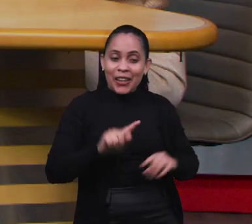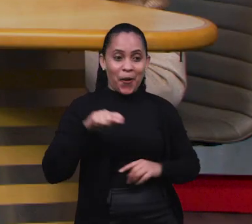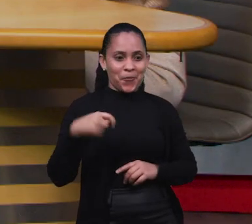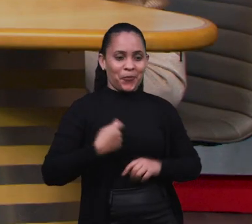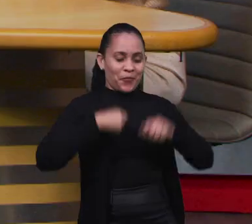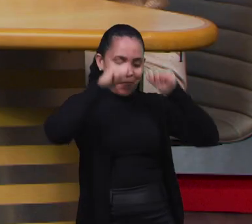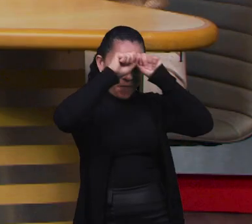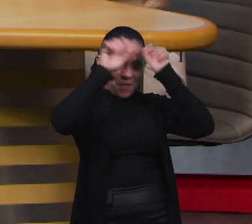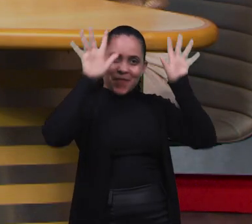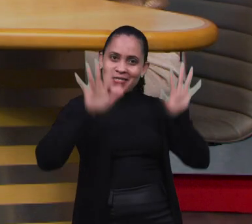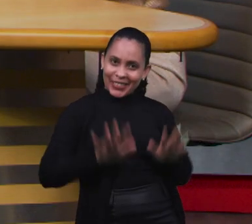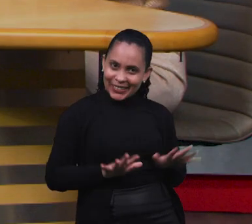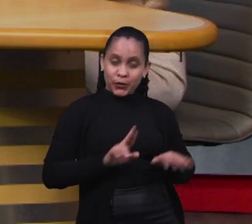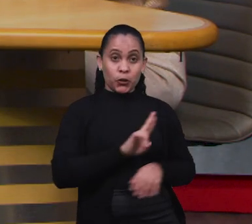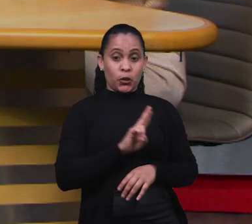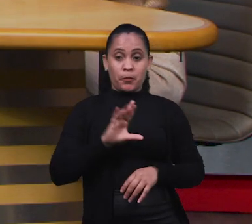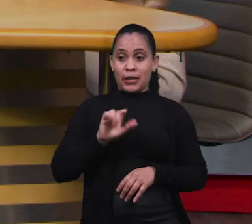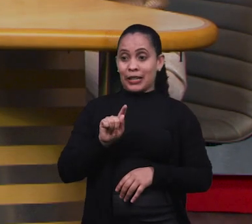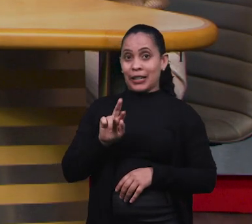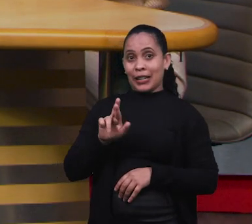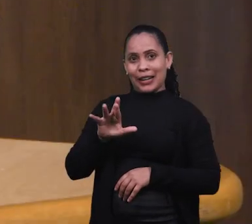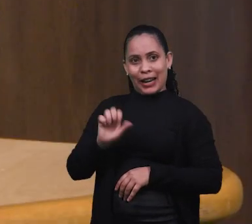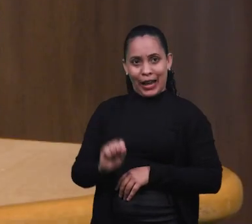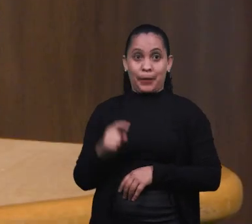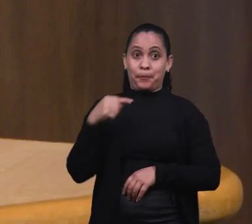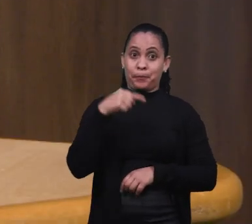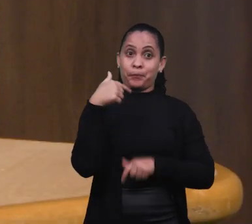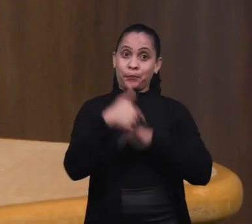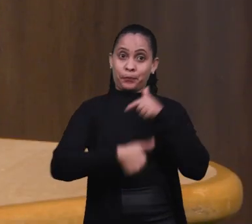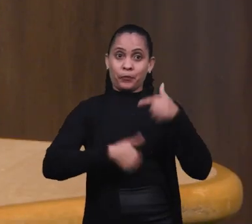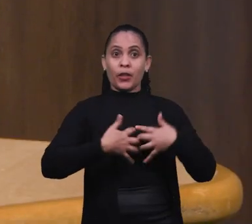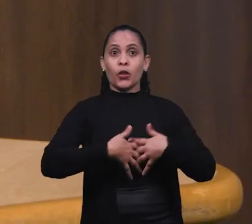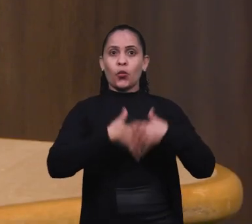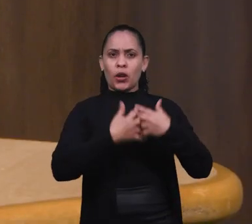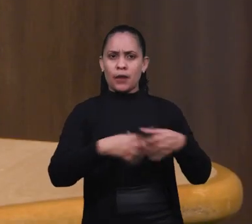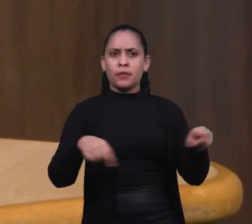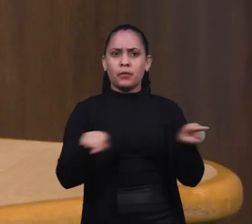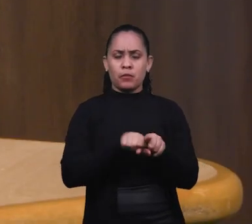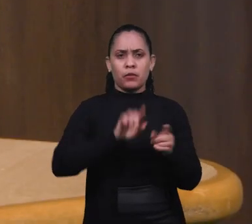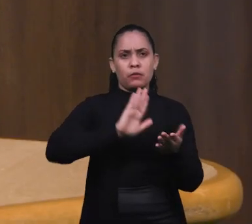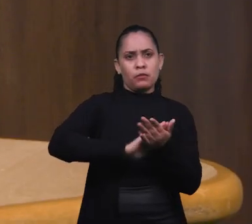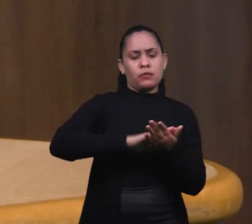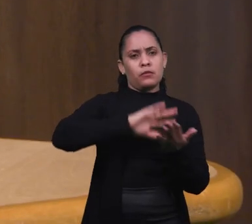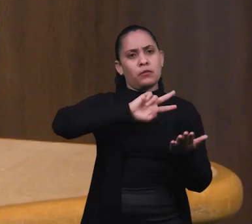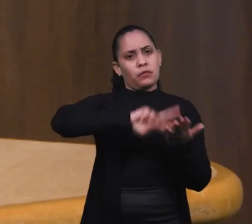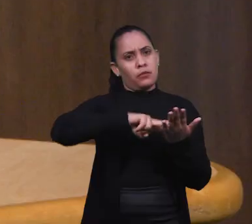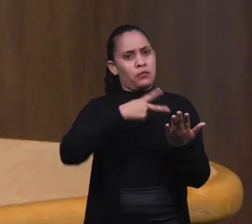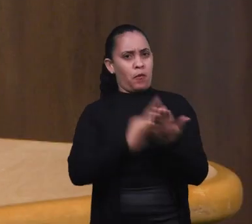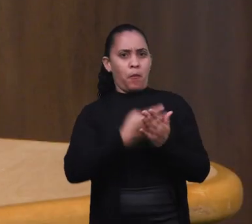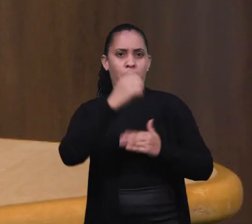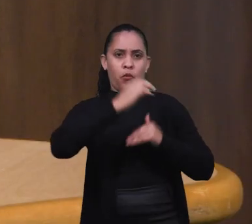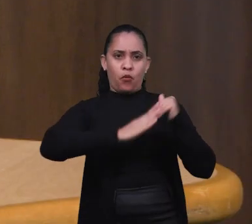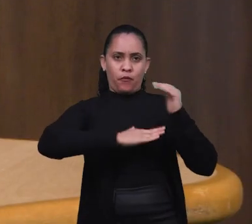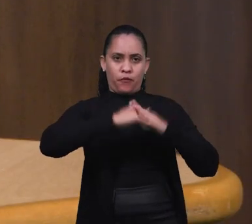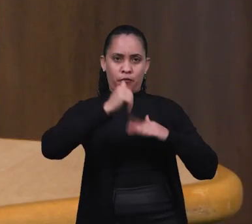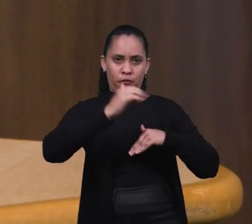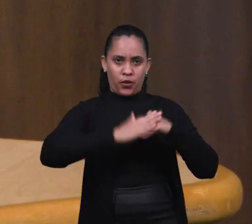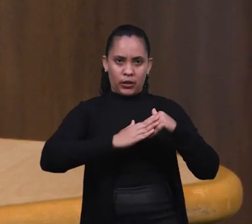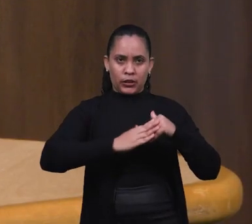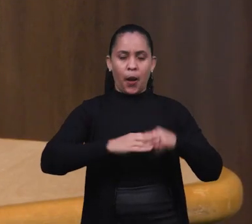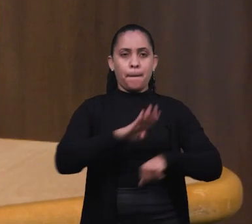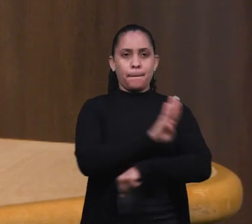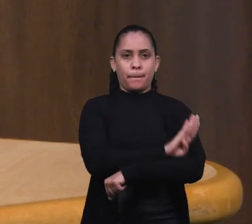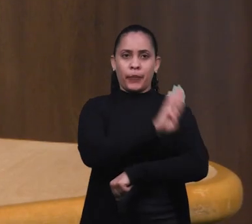Clara Marques. Clara é servidora do IFES, é tradutora e intérprete de Libras, bacharela